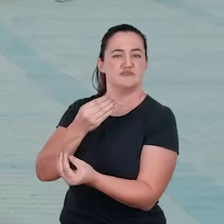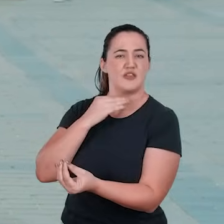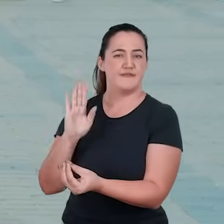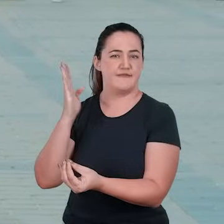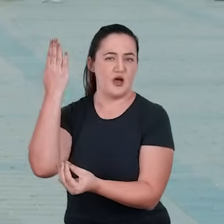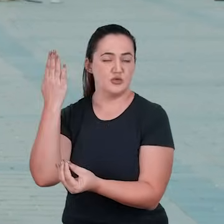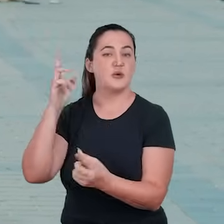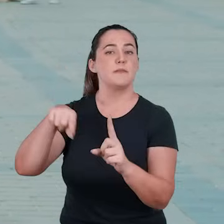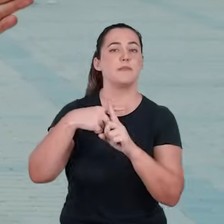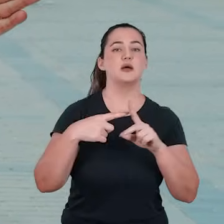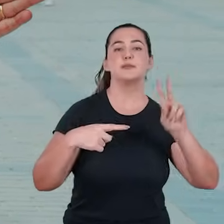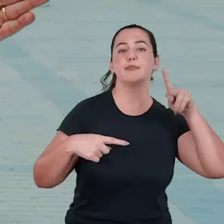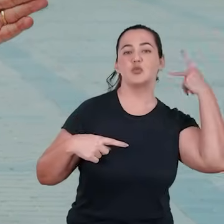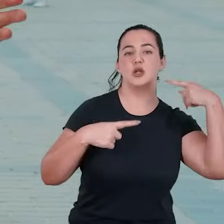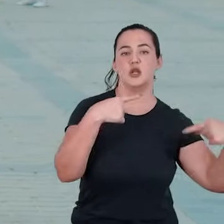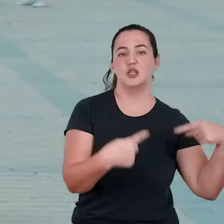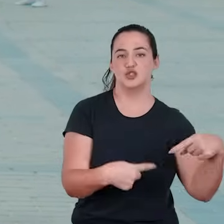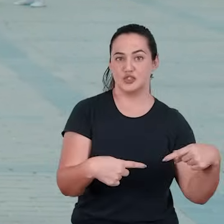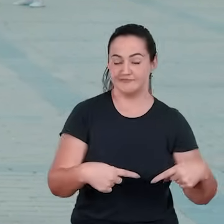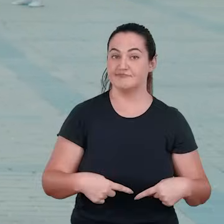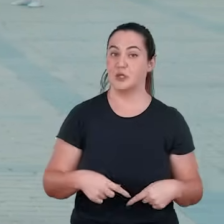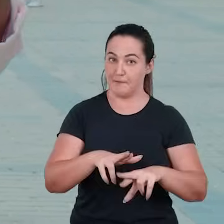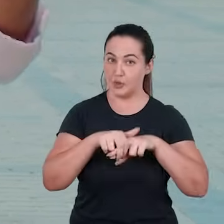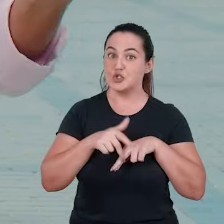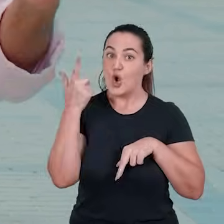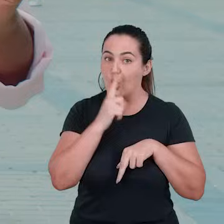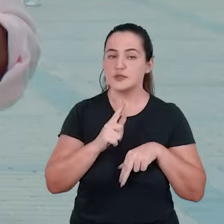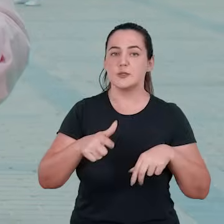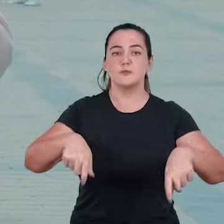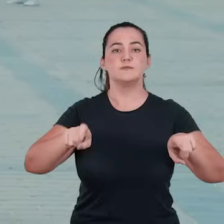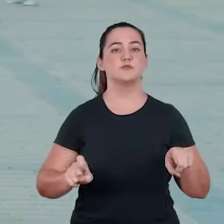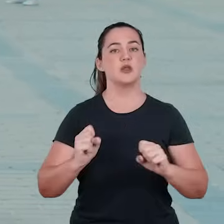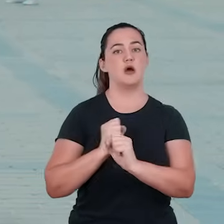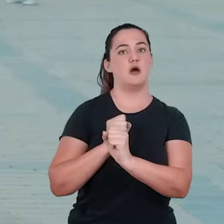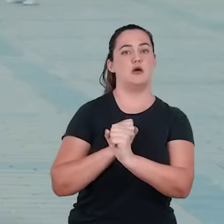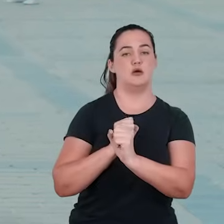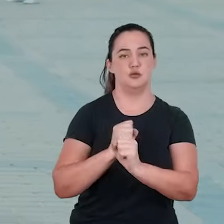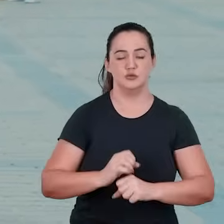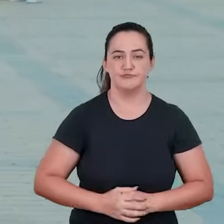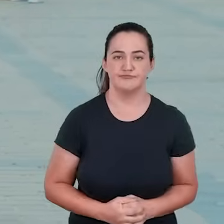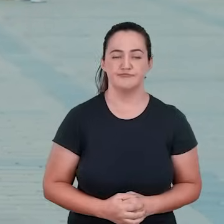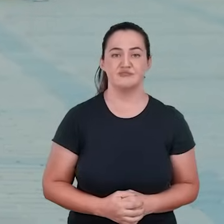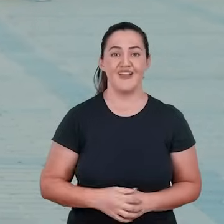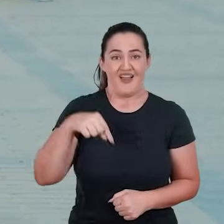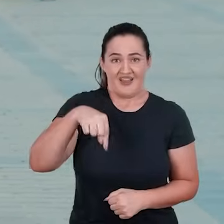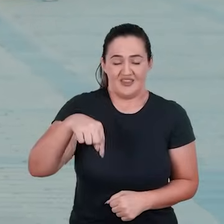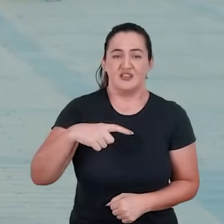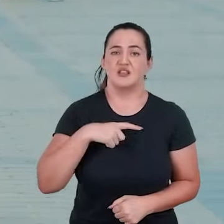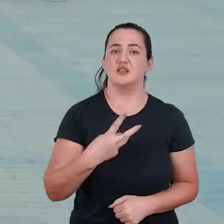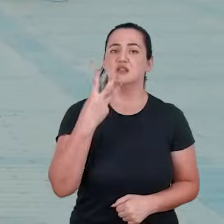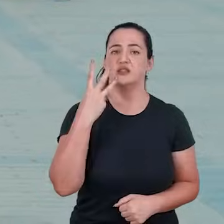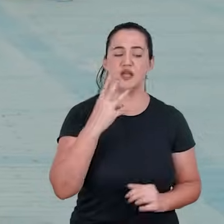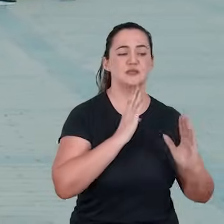no poder. Isso da história de Constantino. Agora, aqui nesse local, encontram-se 3 episódios da história